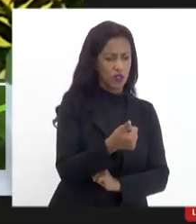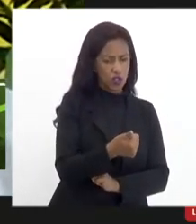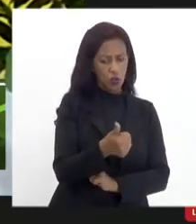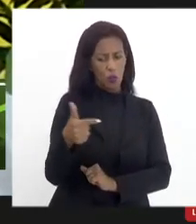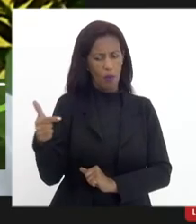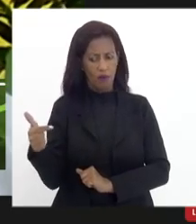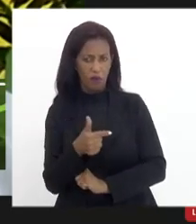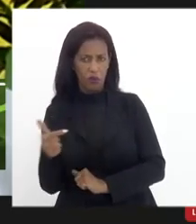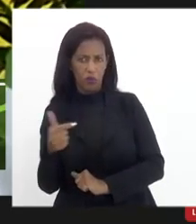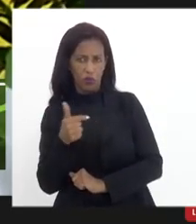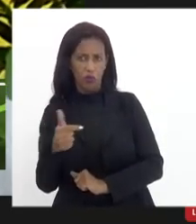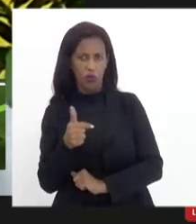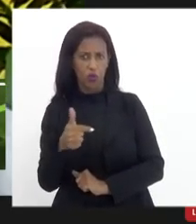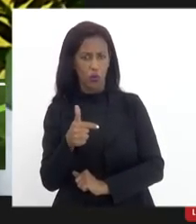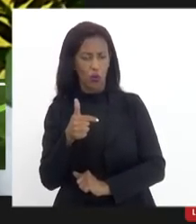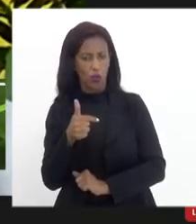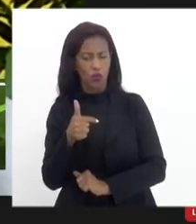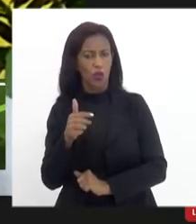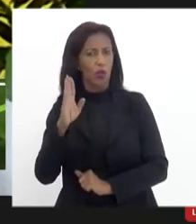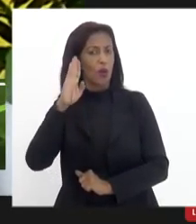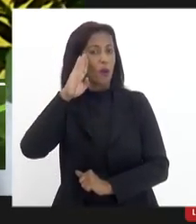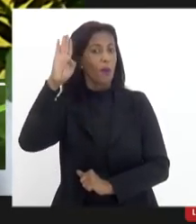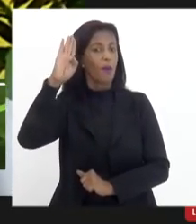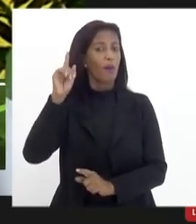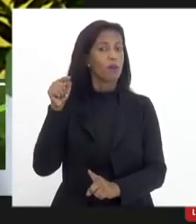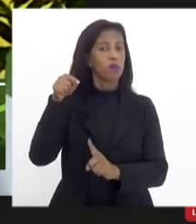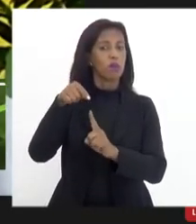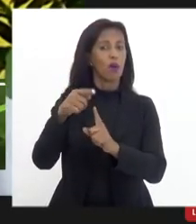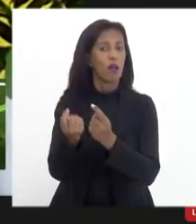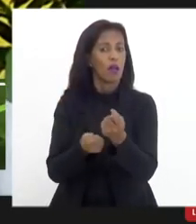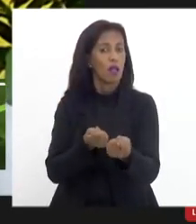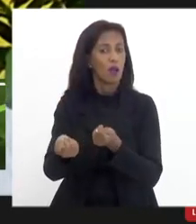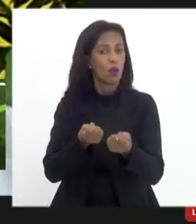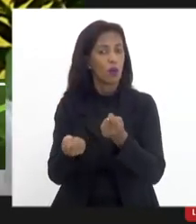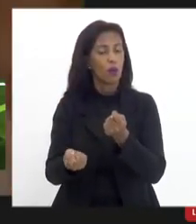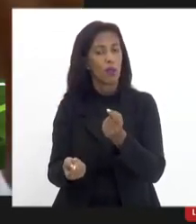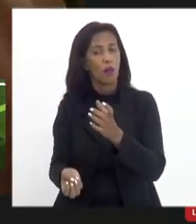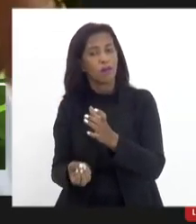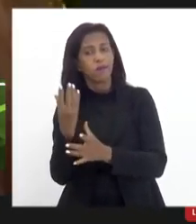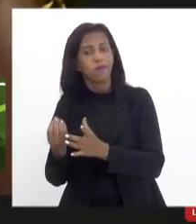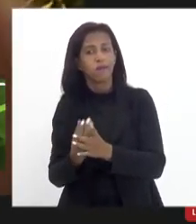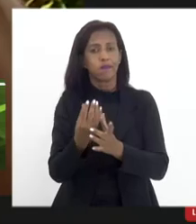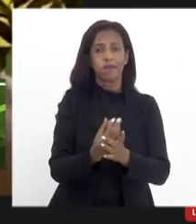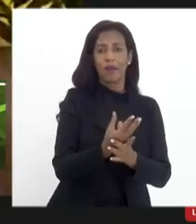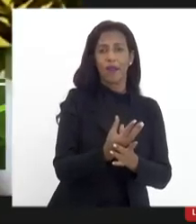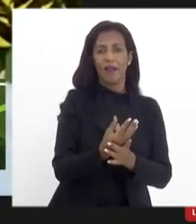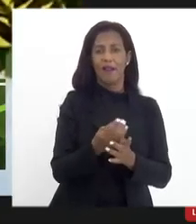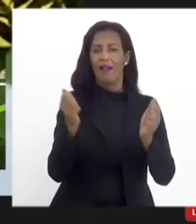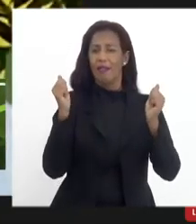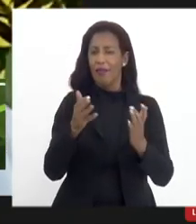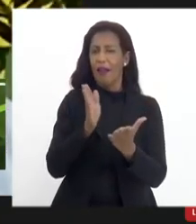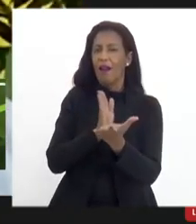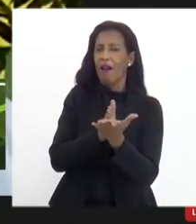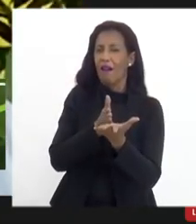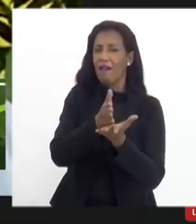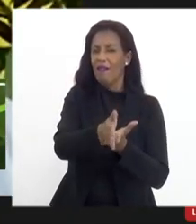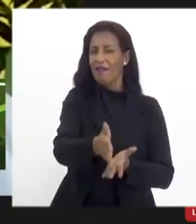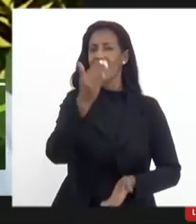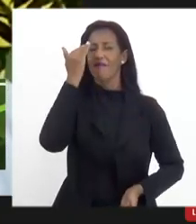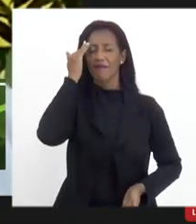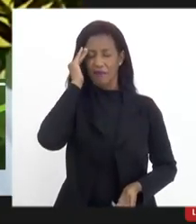públicas acentuando a prioridade à economia criativa dar um bom norte para que a gente